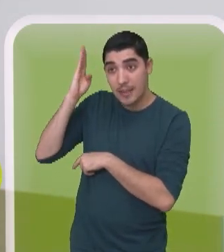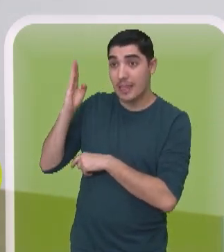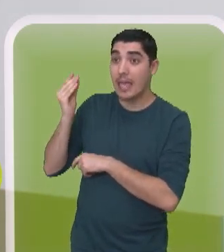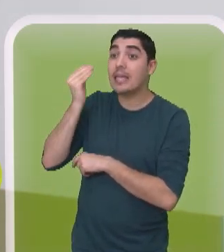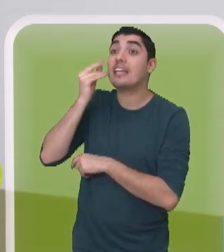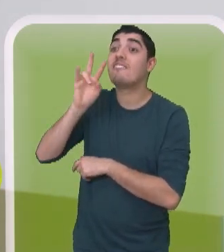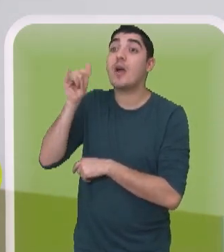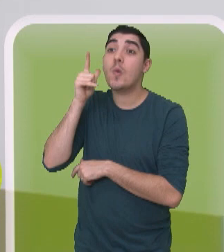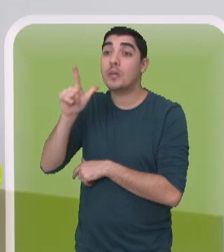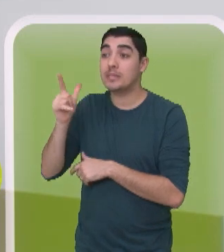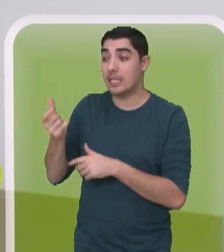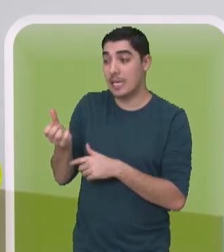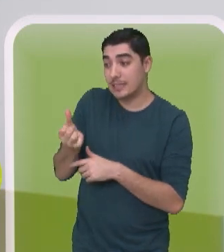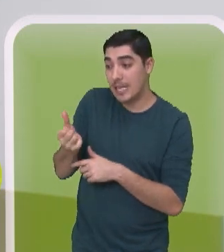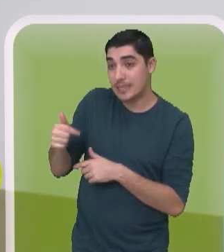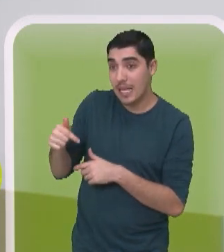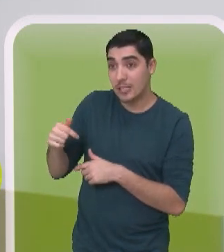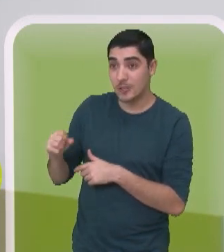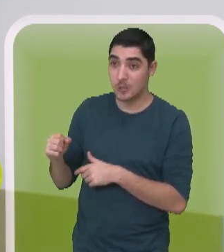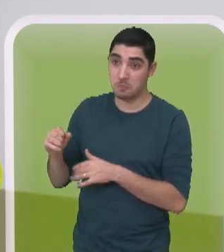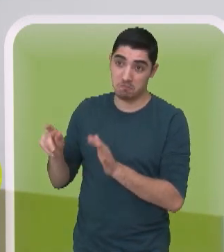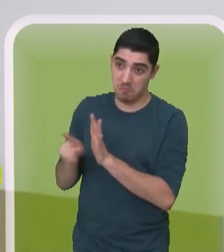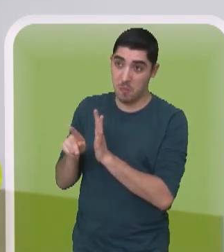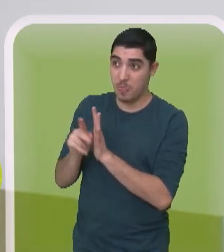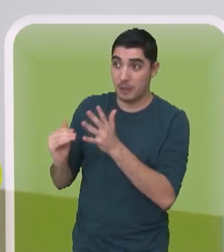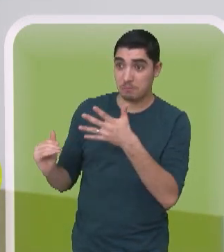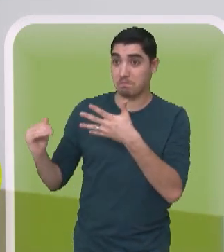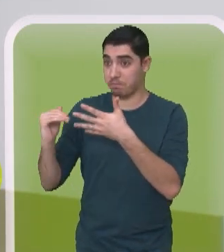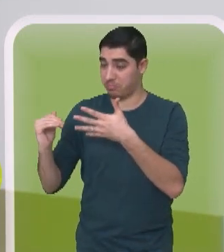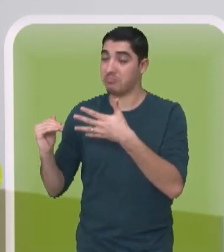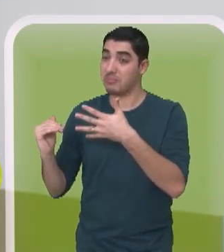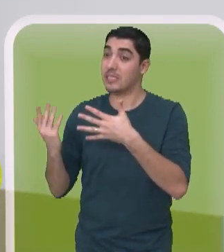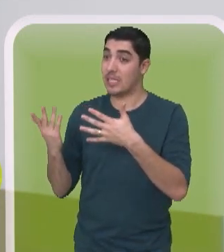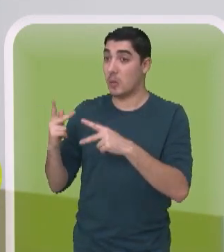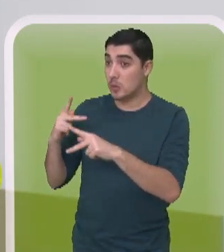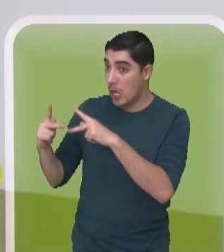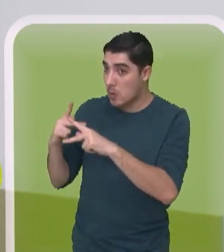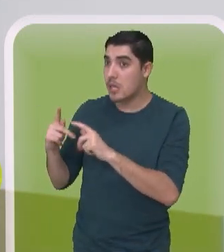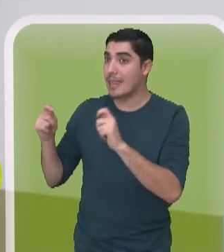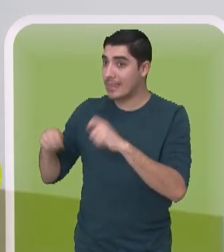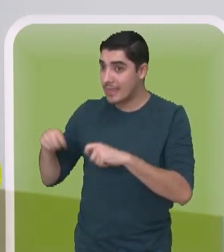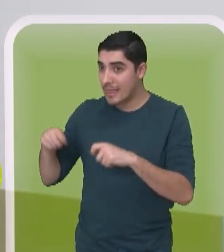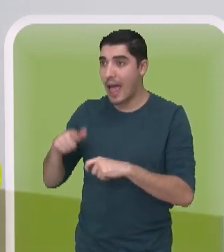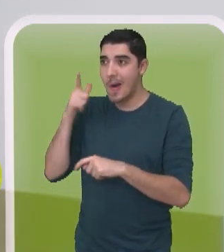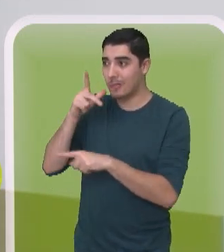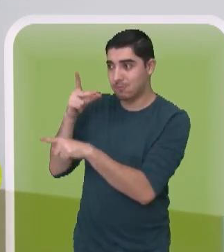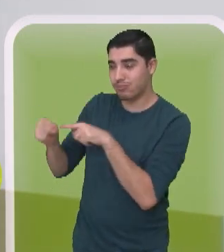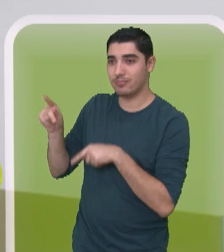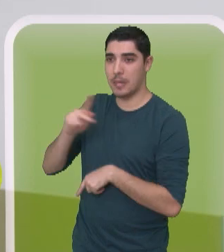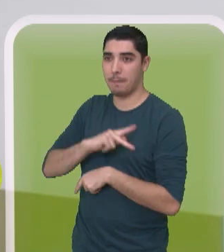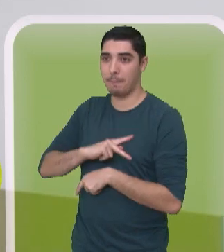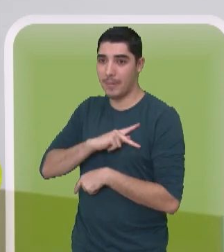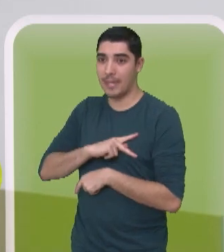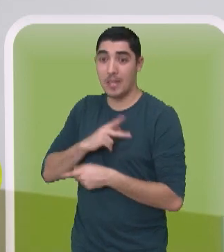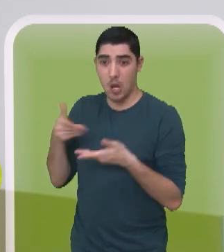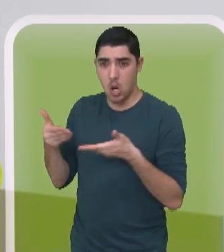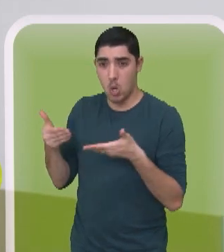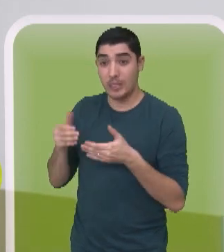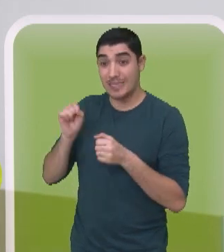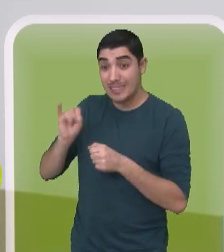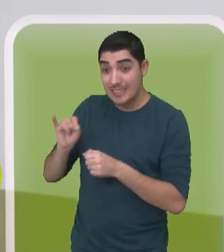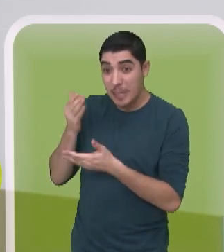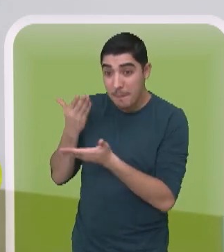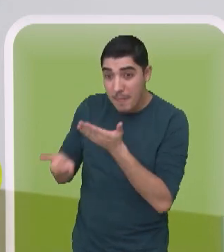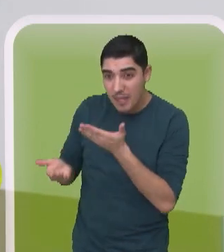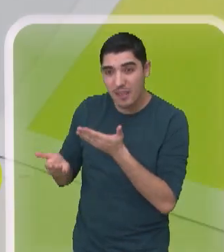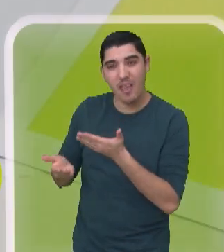aí da 7ª colocação, 6ª, 7ª colocação. Então o São José aí tem tudo para vencer o Pinda hoje. Se perder, acho que vai